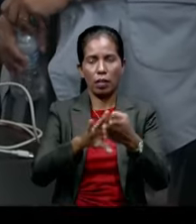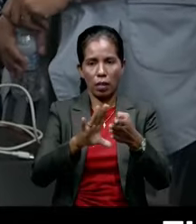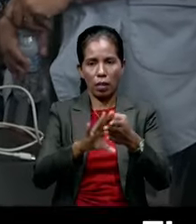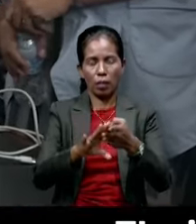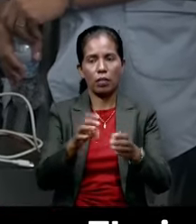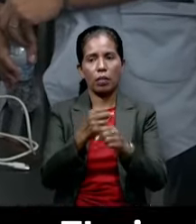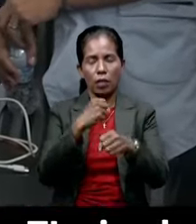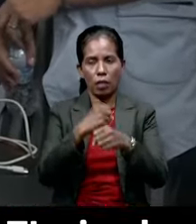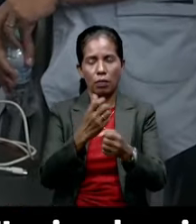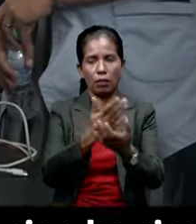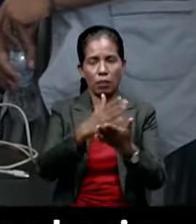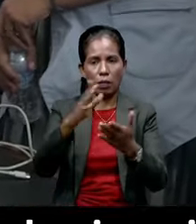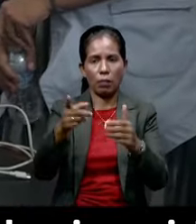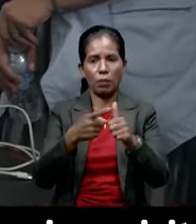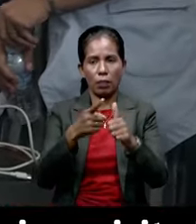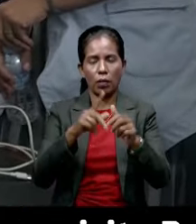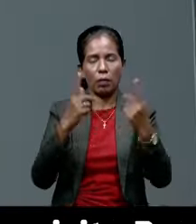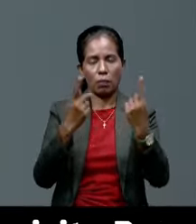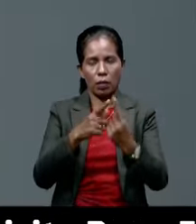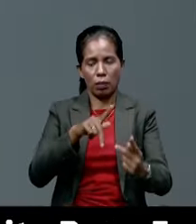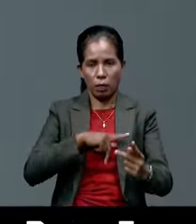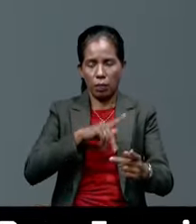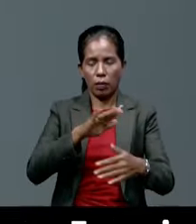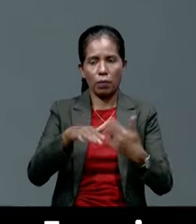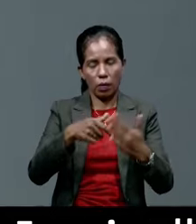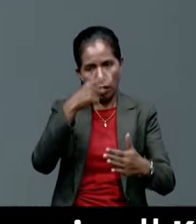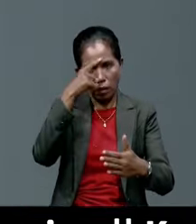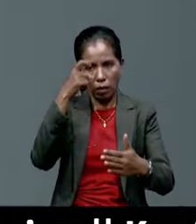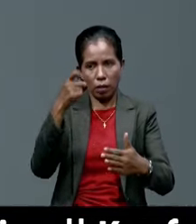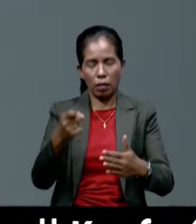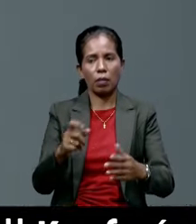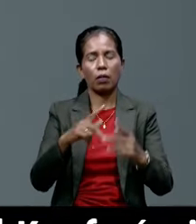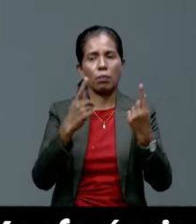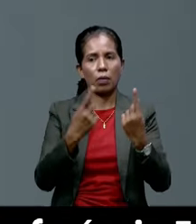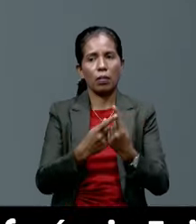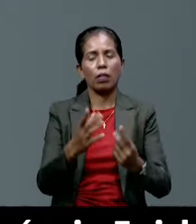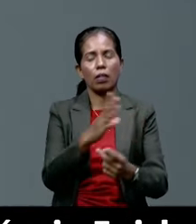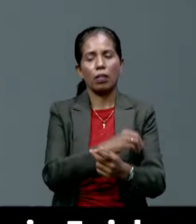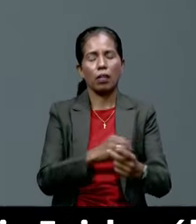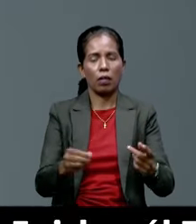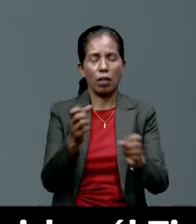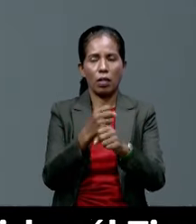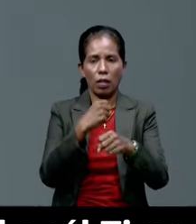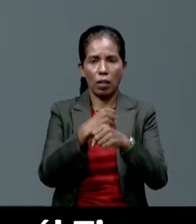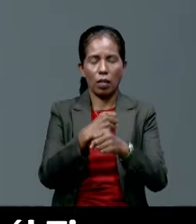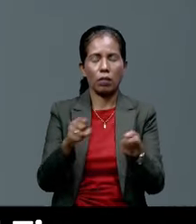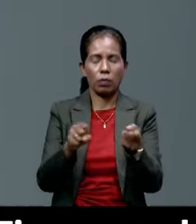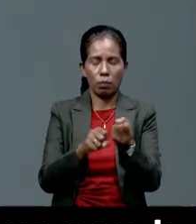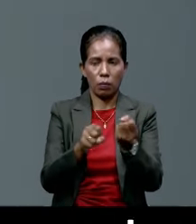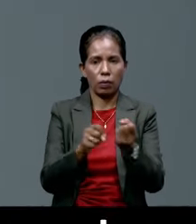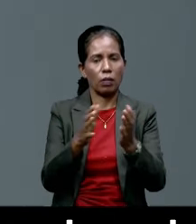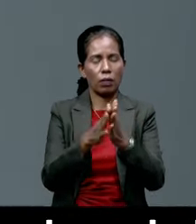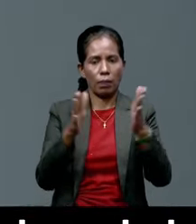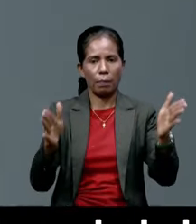se halo distribuição uluk ba setor privado sira, tamba durante ne setor refere makativo liu halo contribuição.